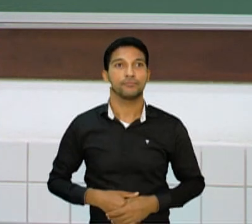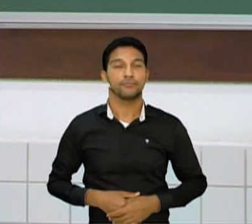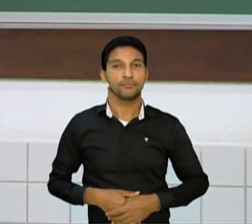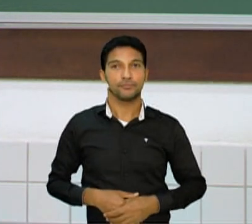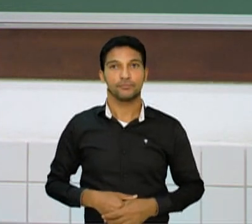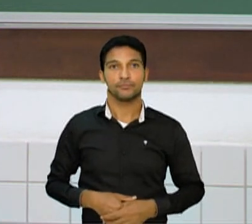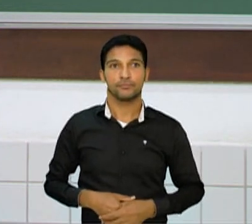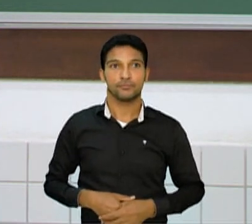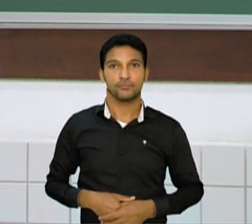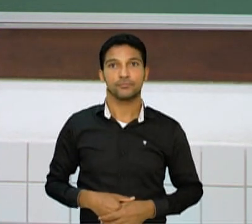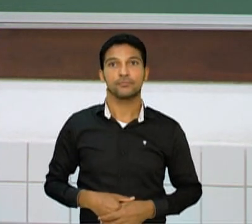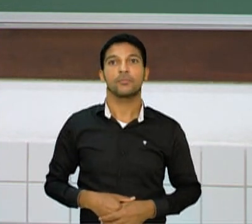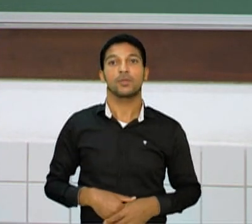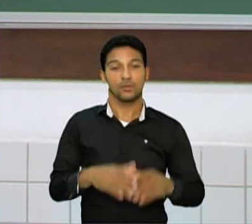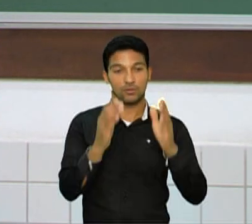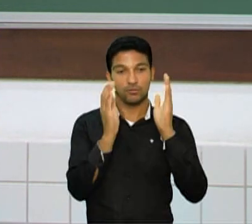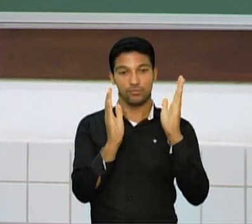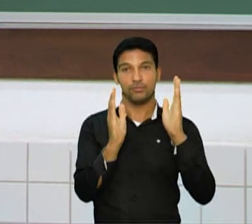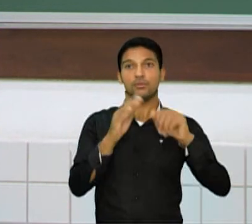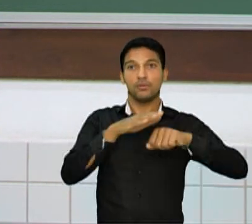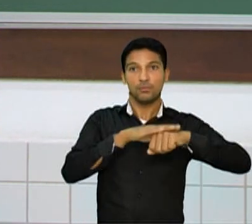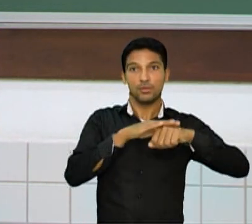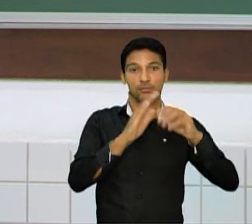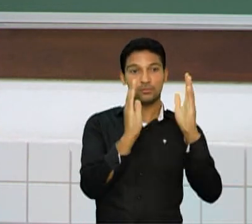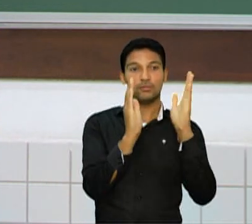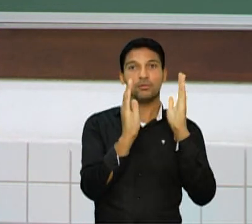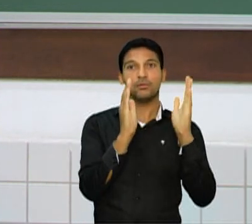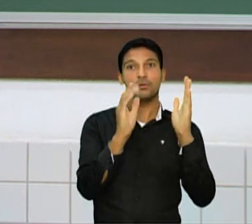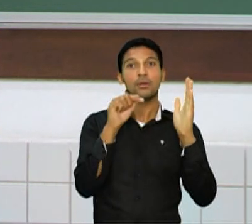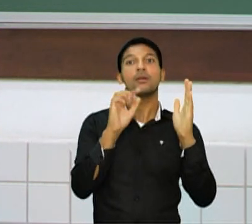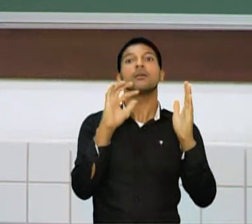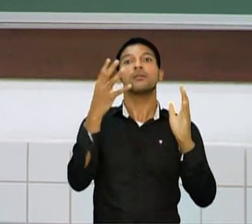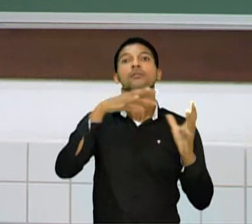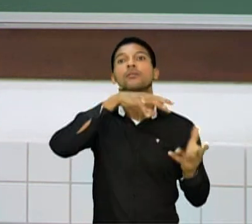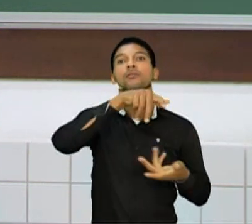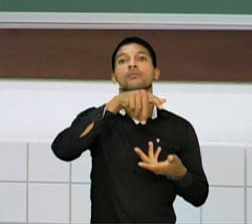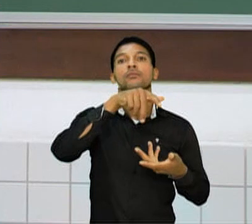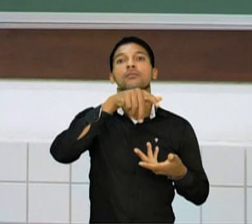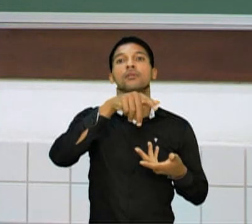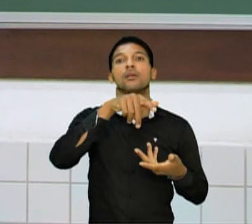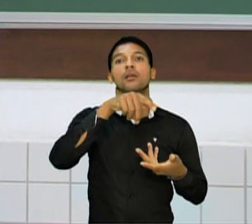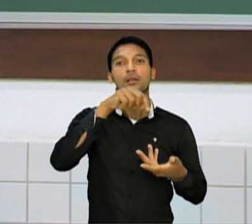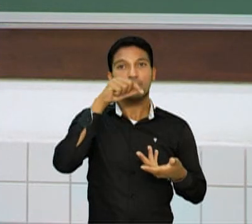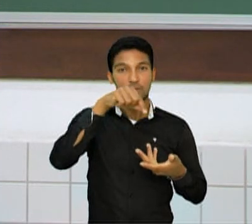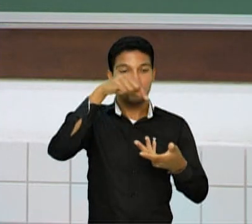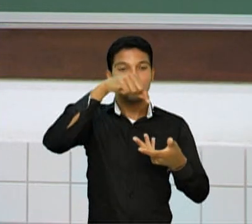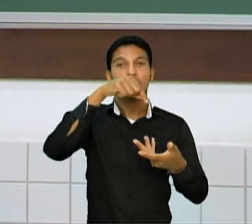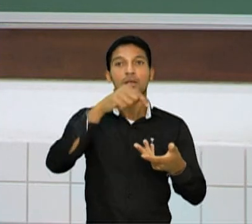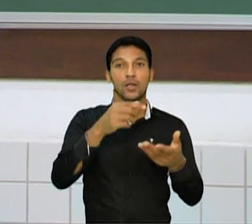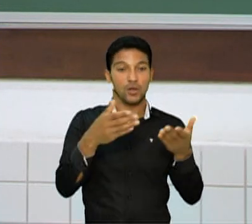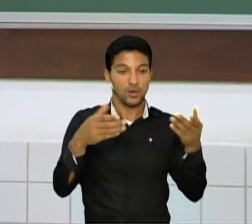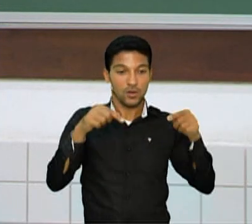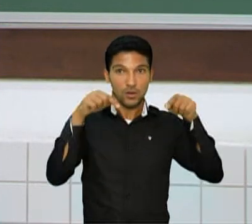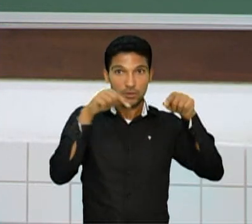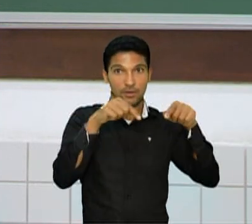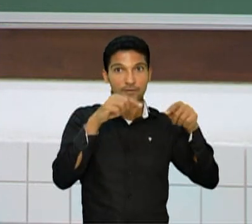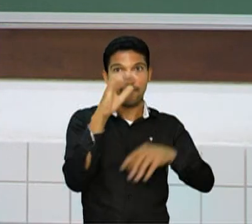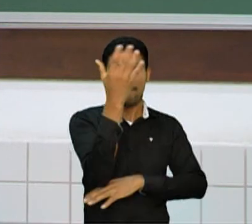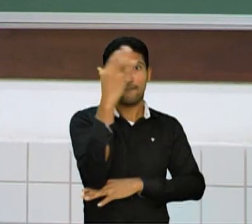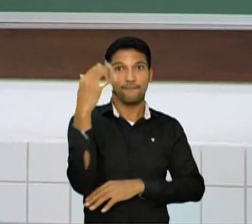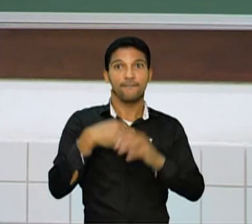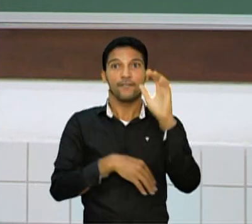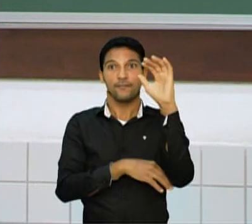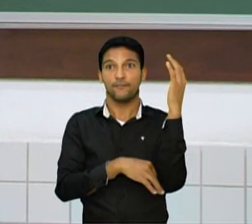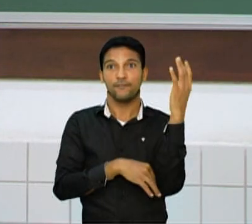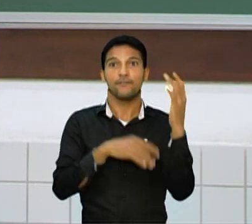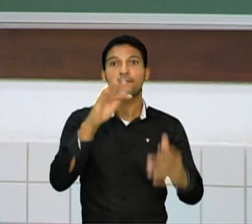lugares, tanto que nesse período a gente vai ter possivelmente a transformação da área que hoje chamamos de floresta